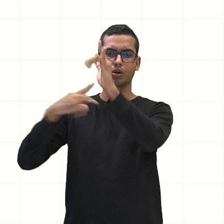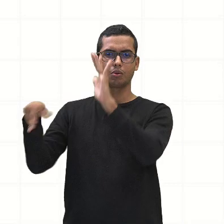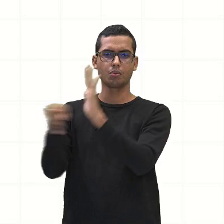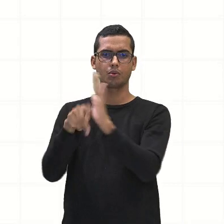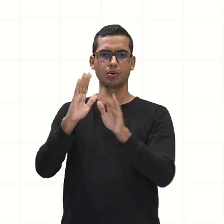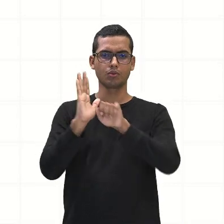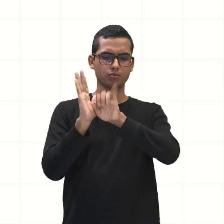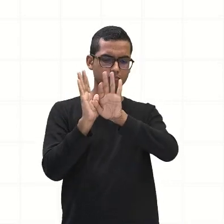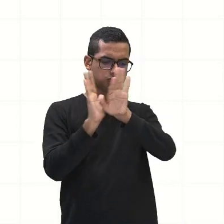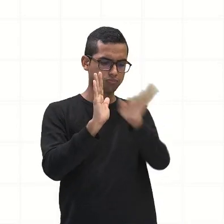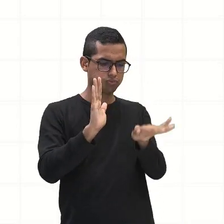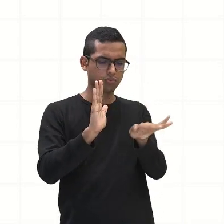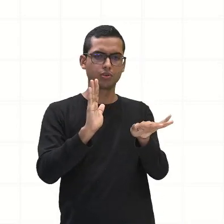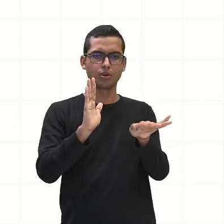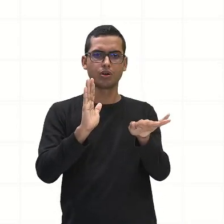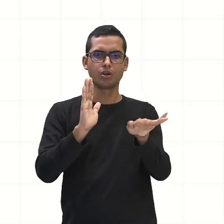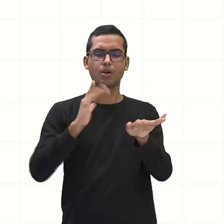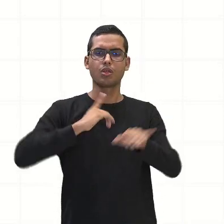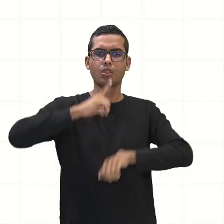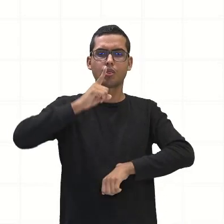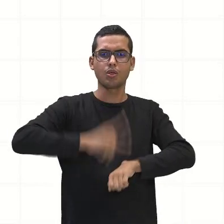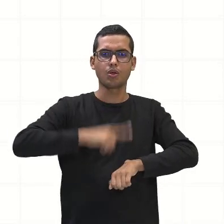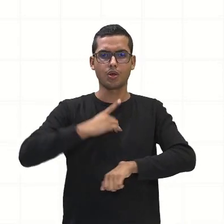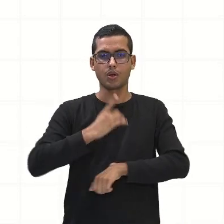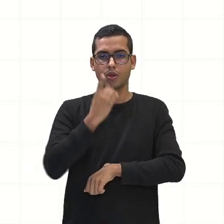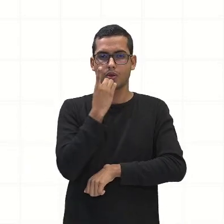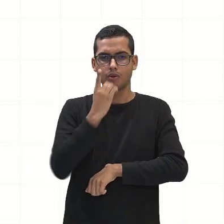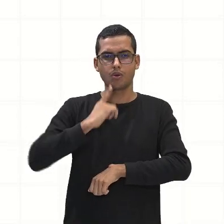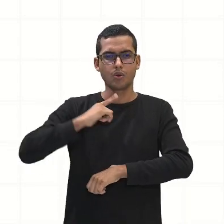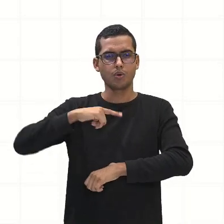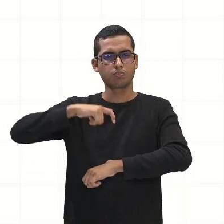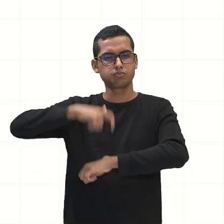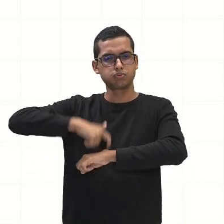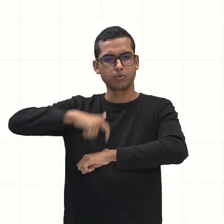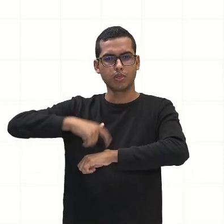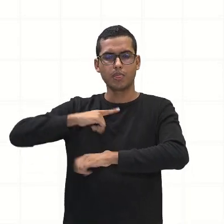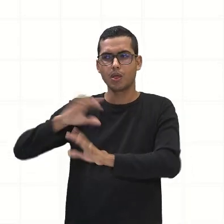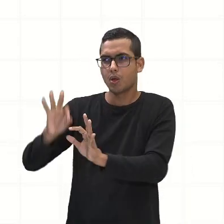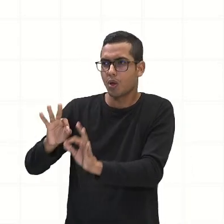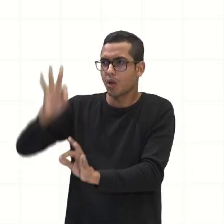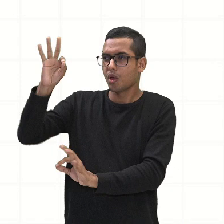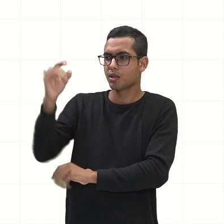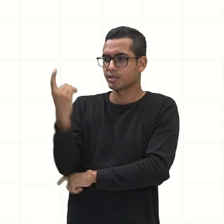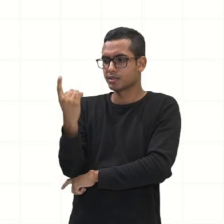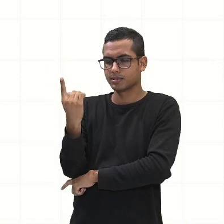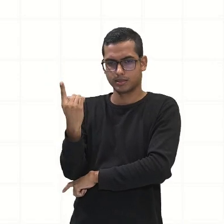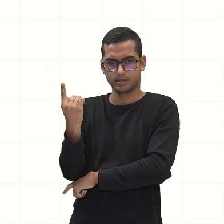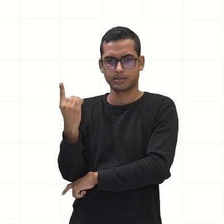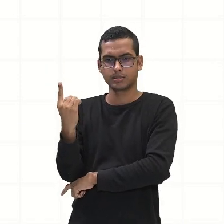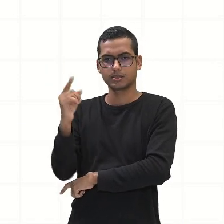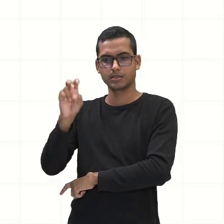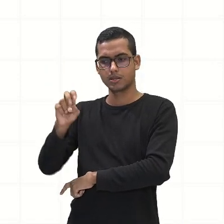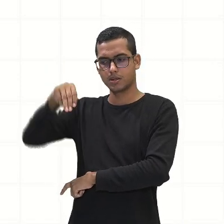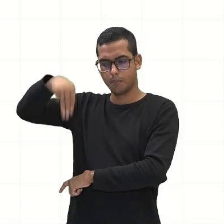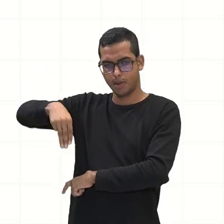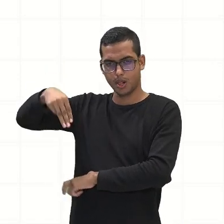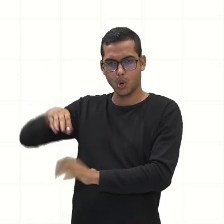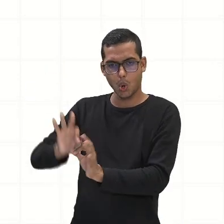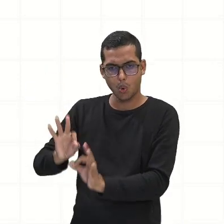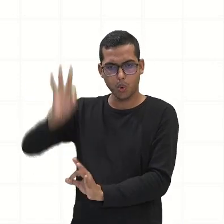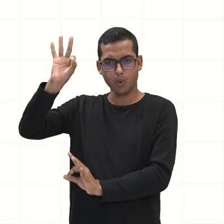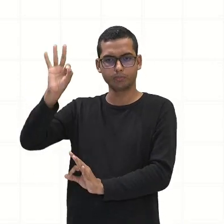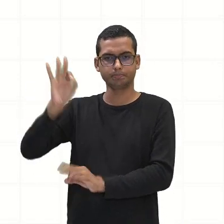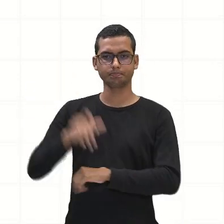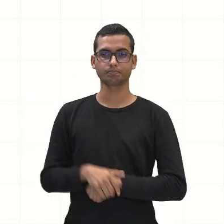uma determinada hora do dia mede 15 metros. Neste momento, nesse mesmo